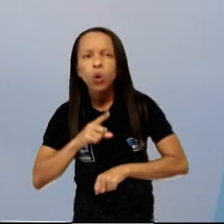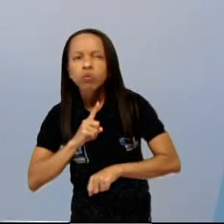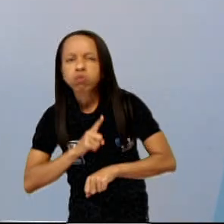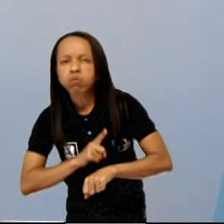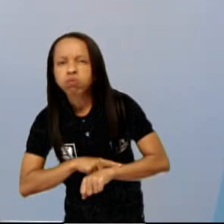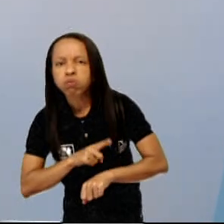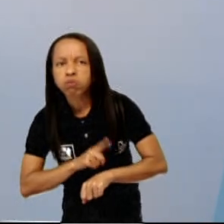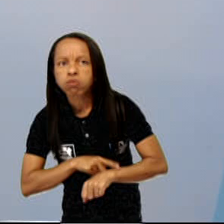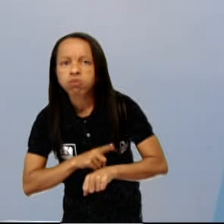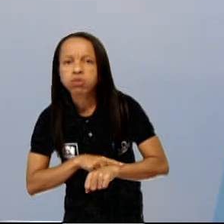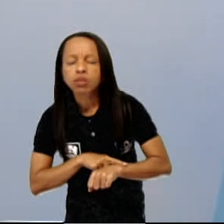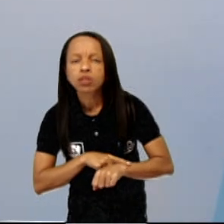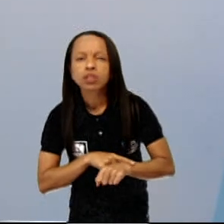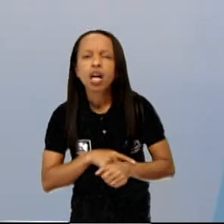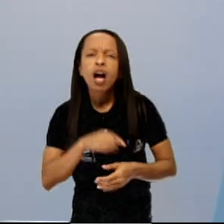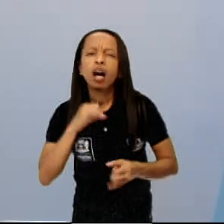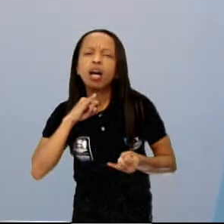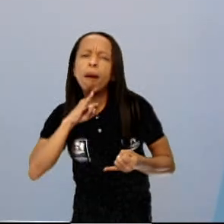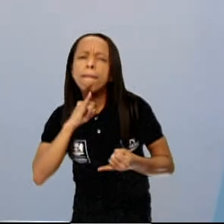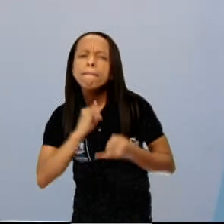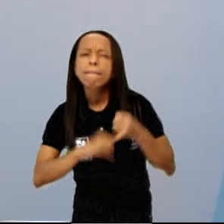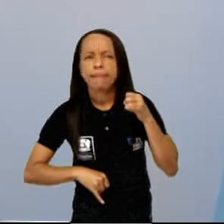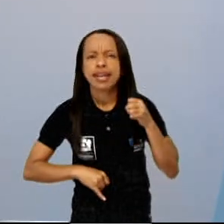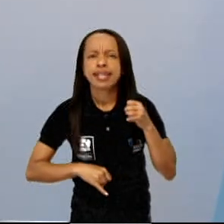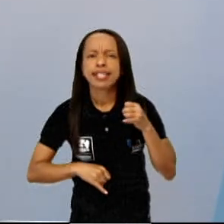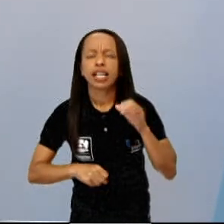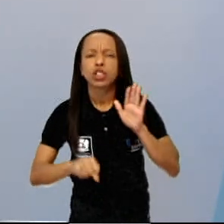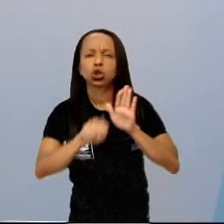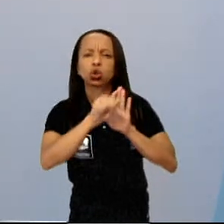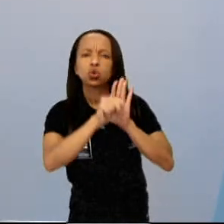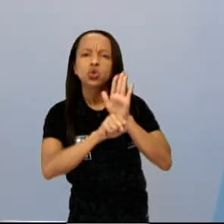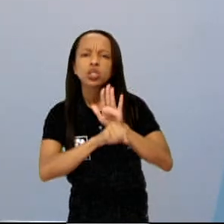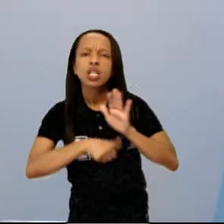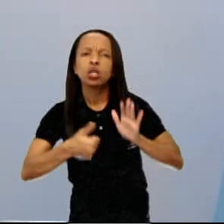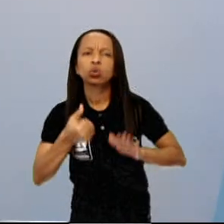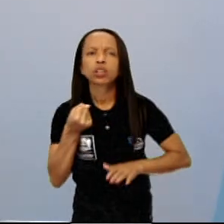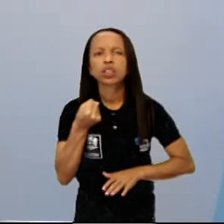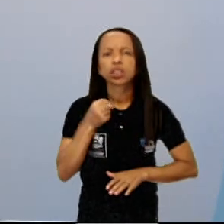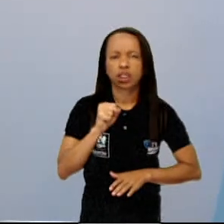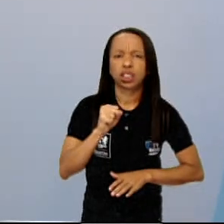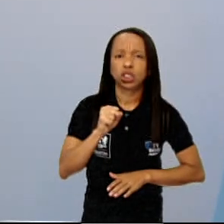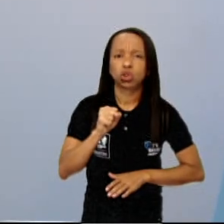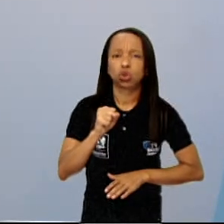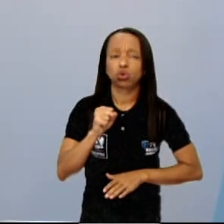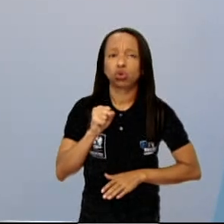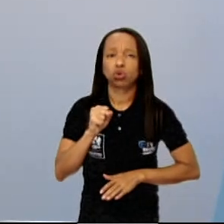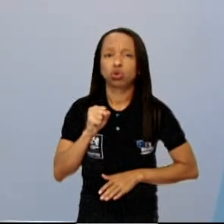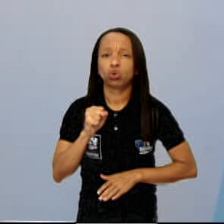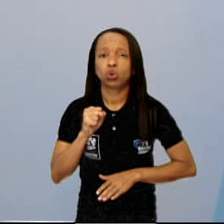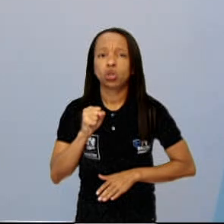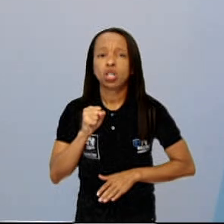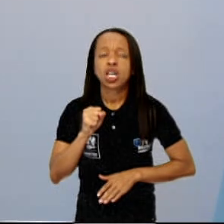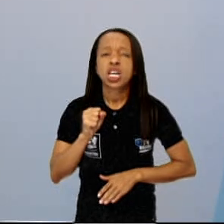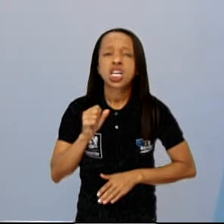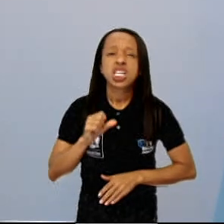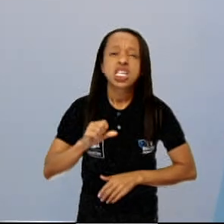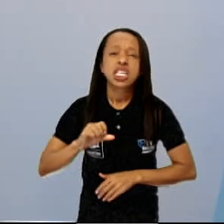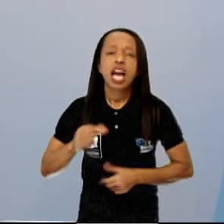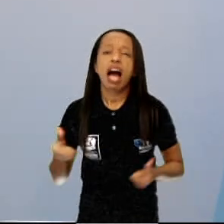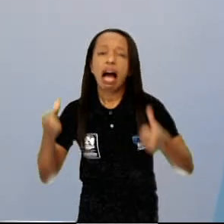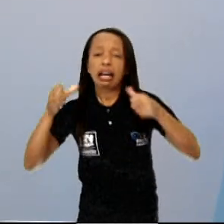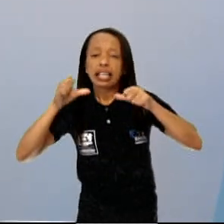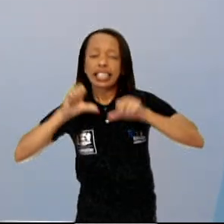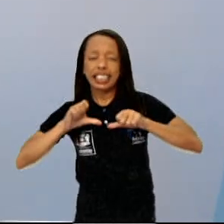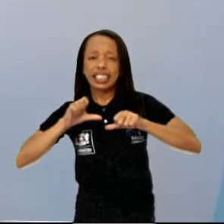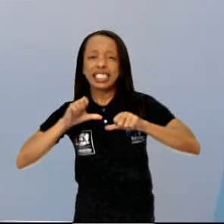metade do século XVIII, um pouco depois, que a situação da crise na França foi ficando pior. Por quê?